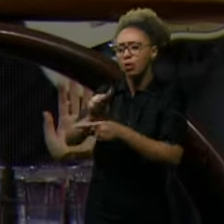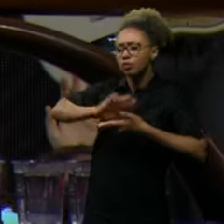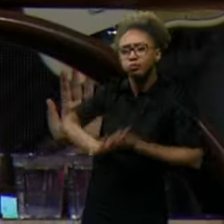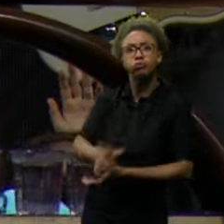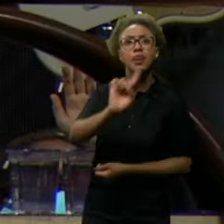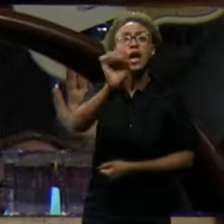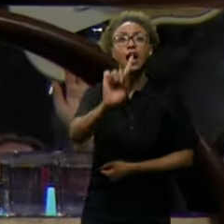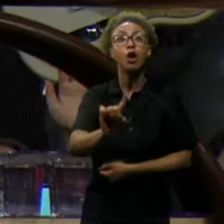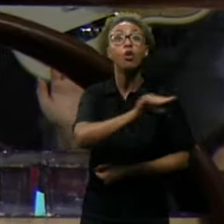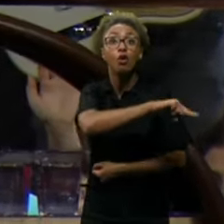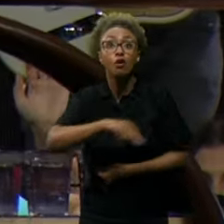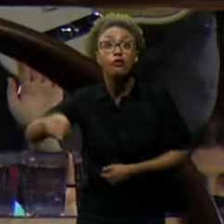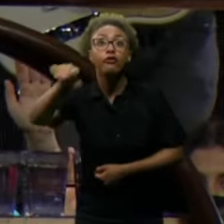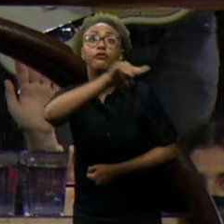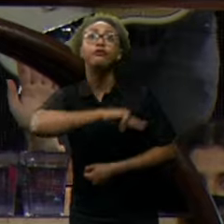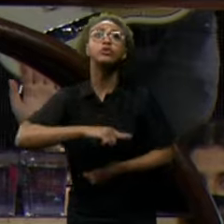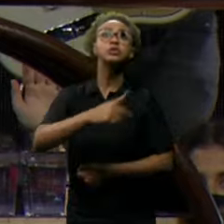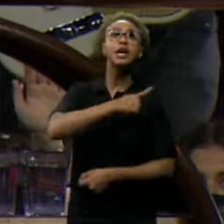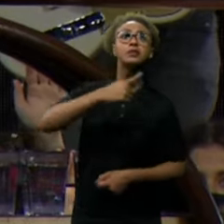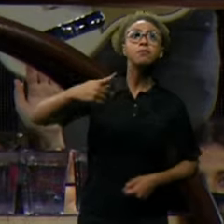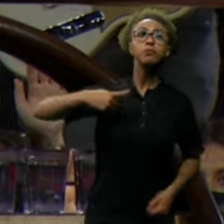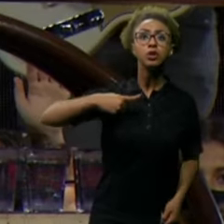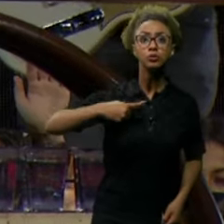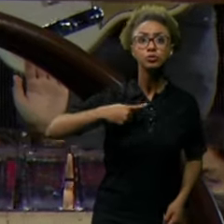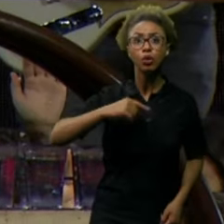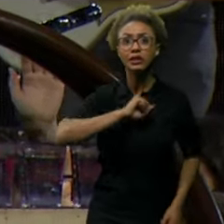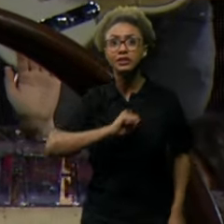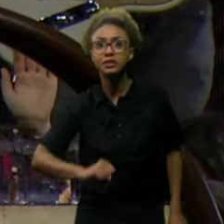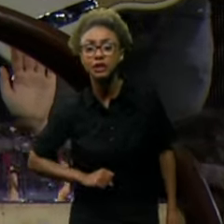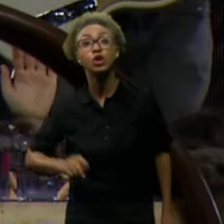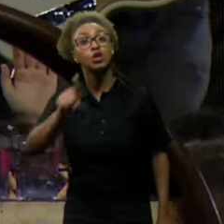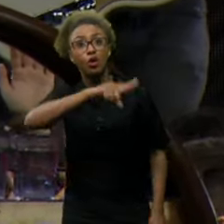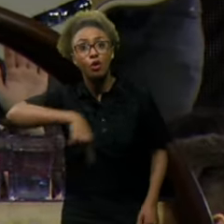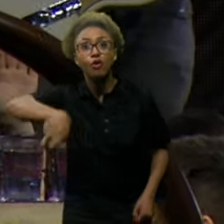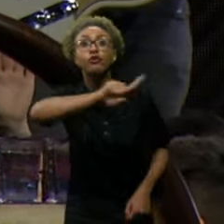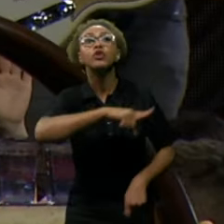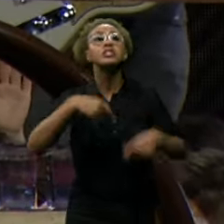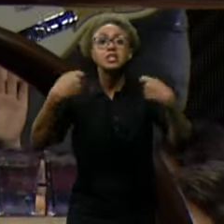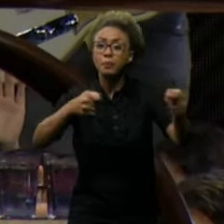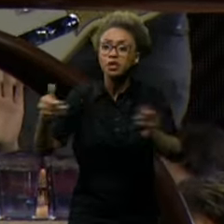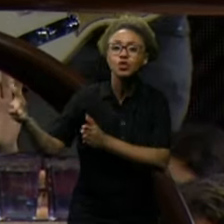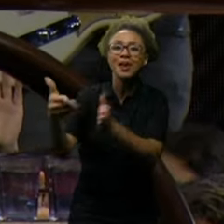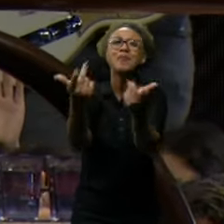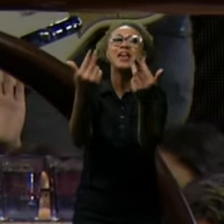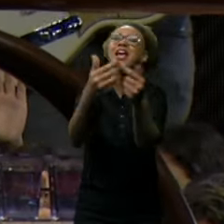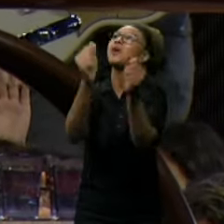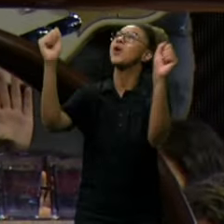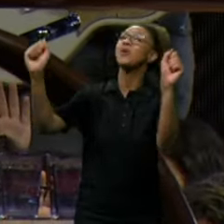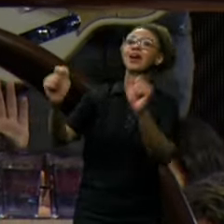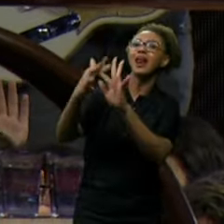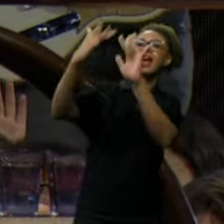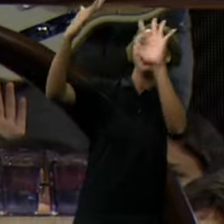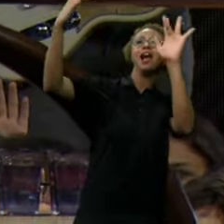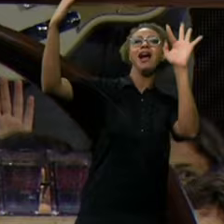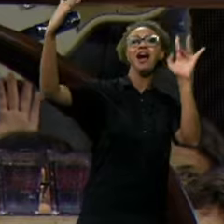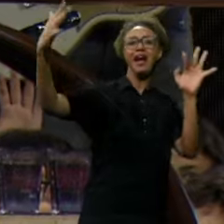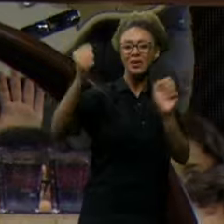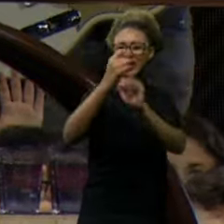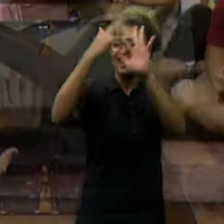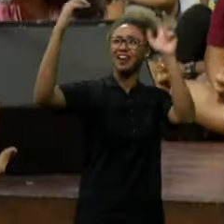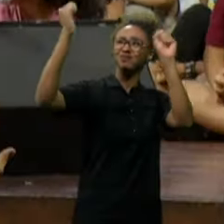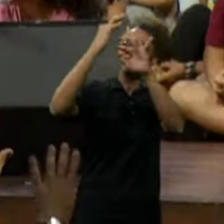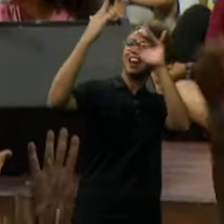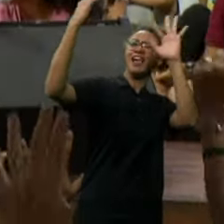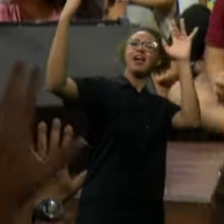pastores está certo assistir a sua ver e da cena como a luz da Aurora que vai brilhando cada dia